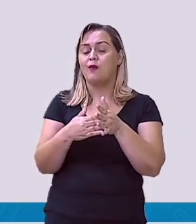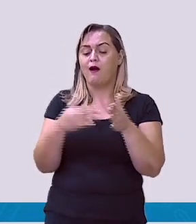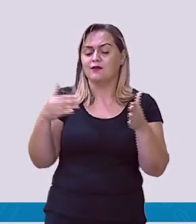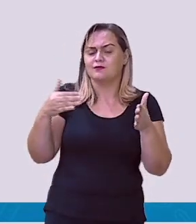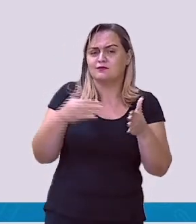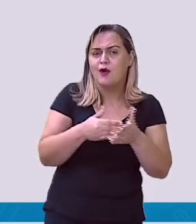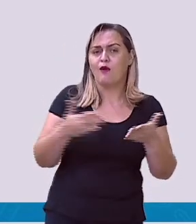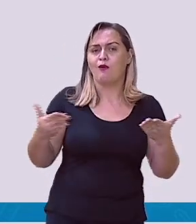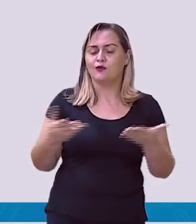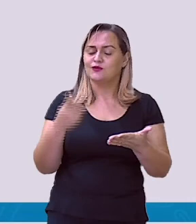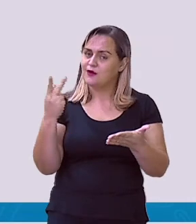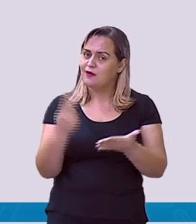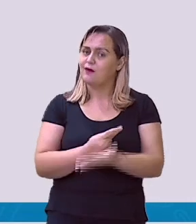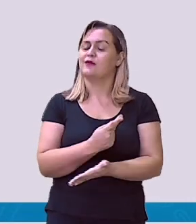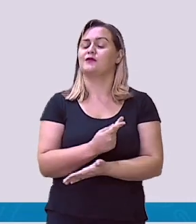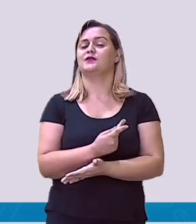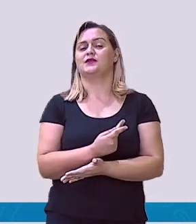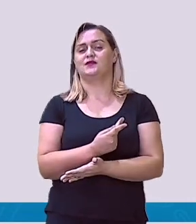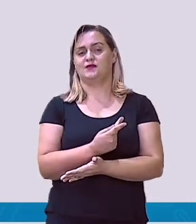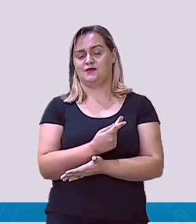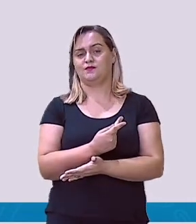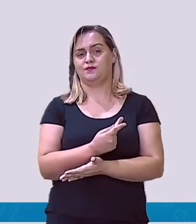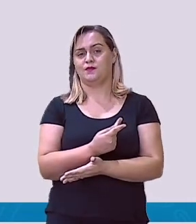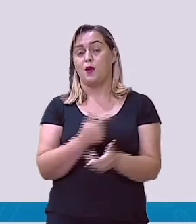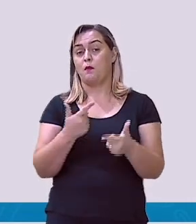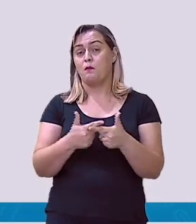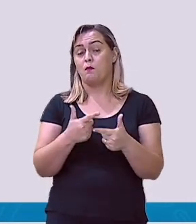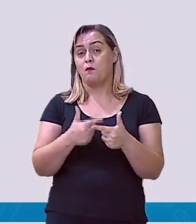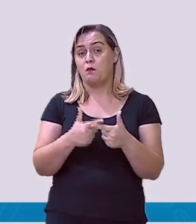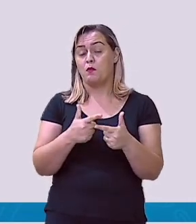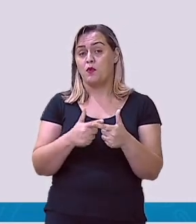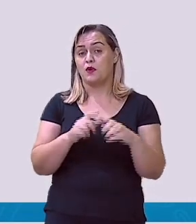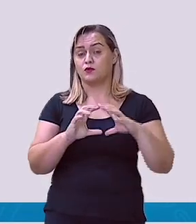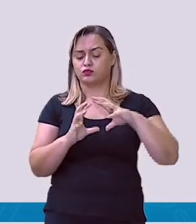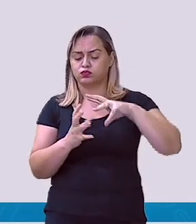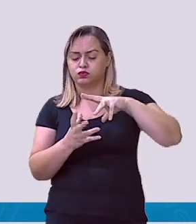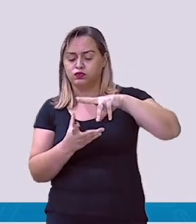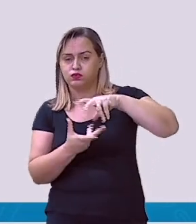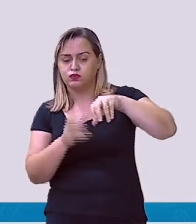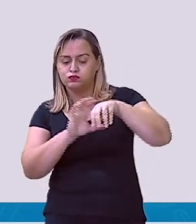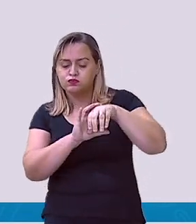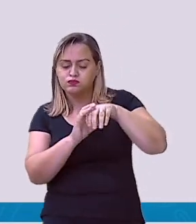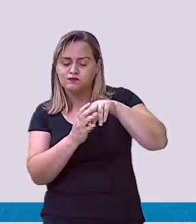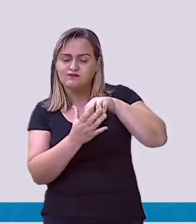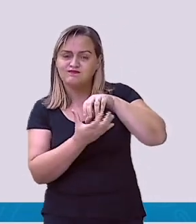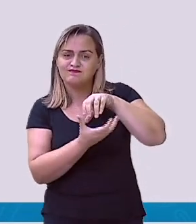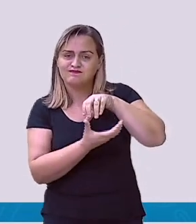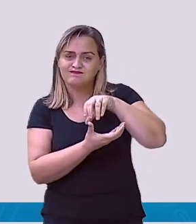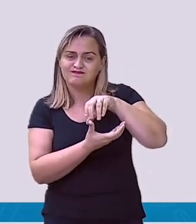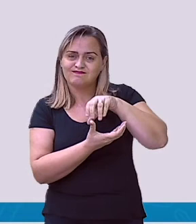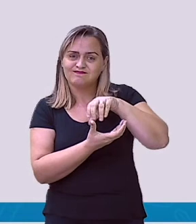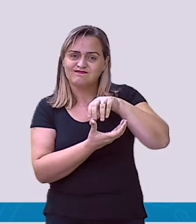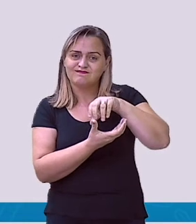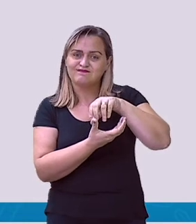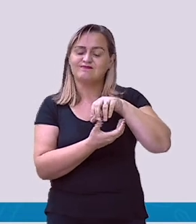acontece. Por quê? Porque a crosta da Terra, ela recebe